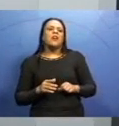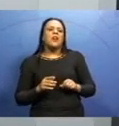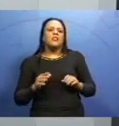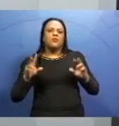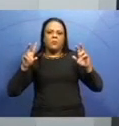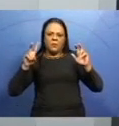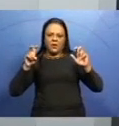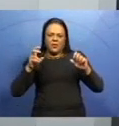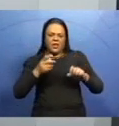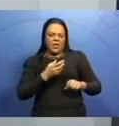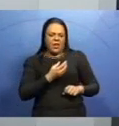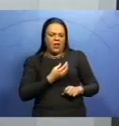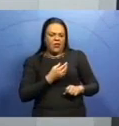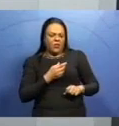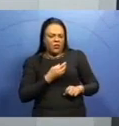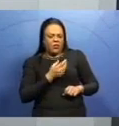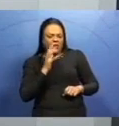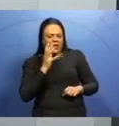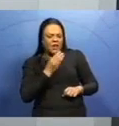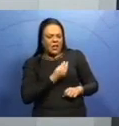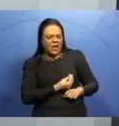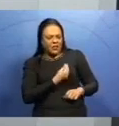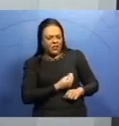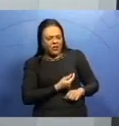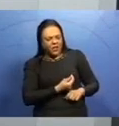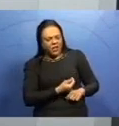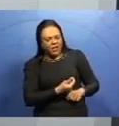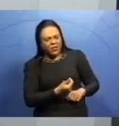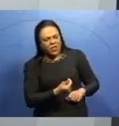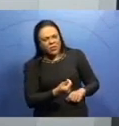esse trabalho. É que eu vou demorar muito para fazer.